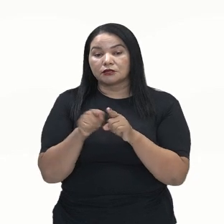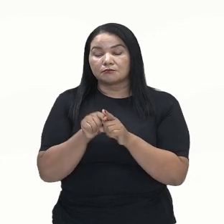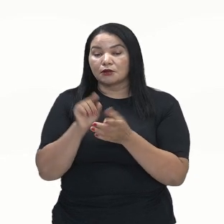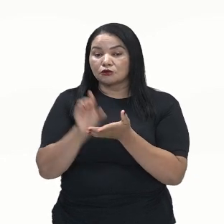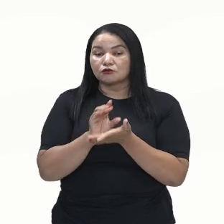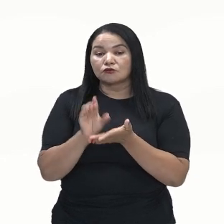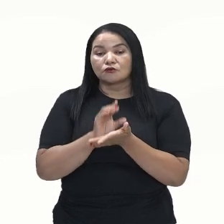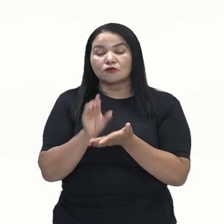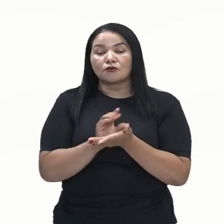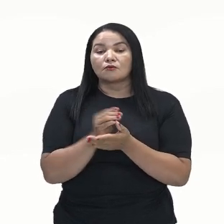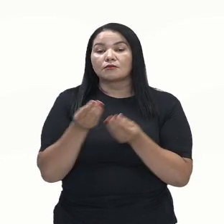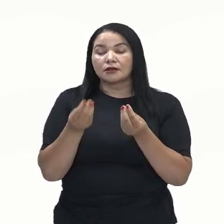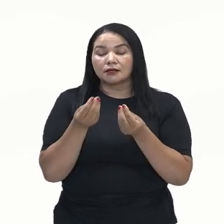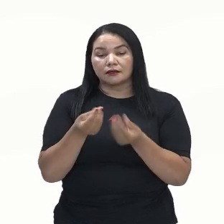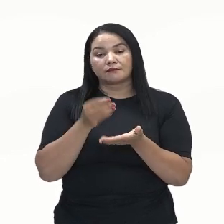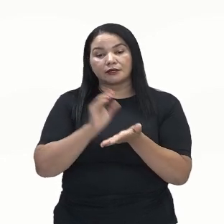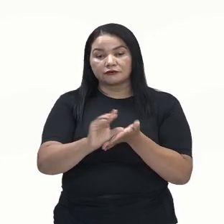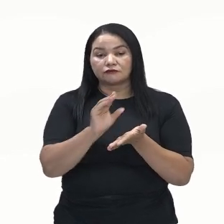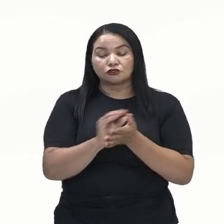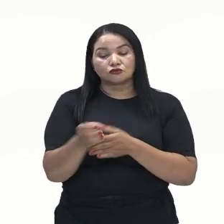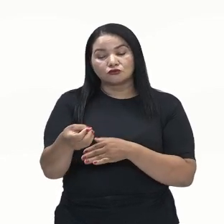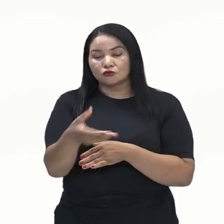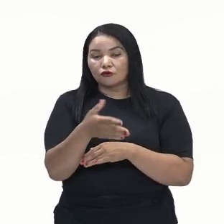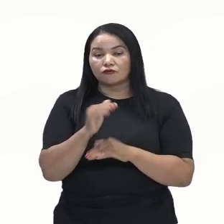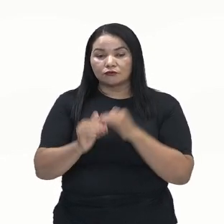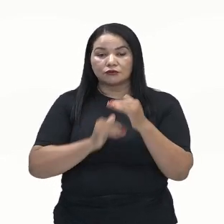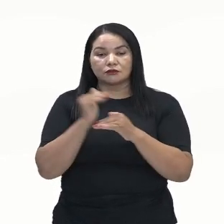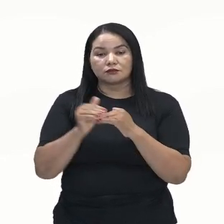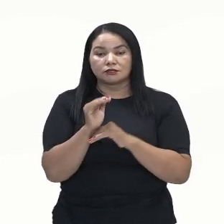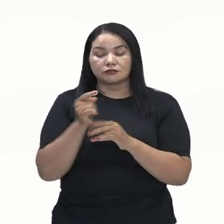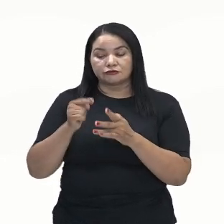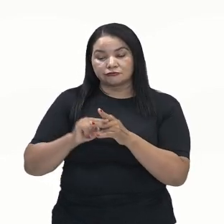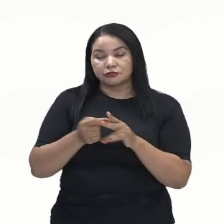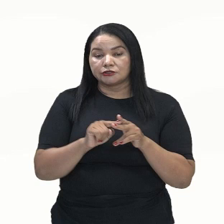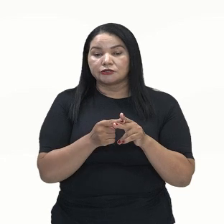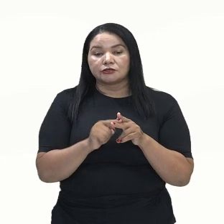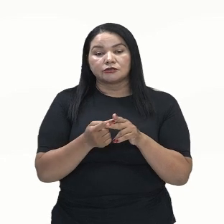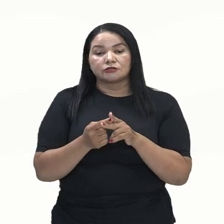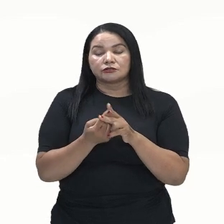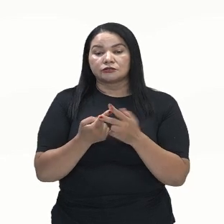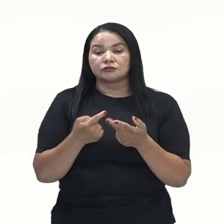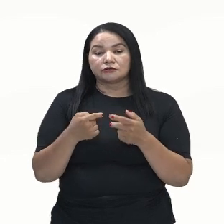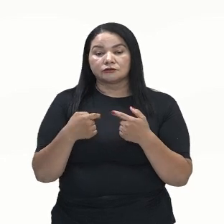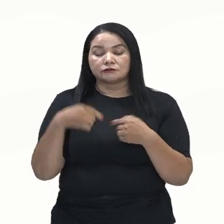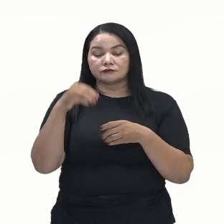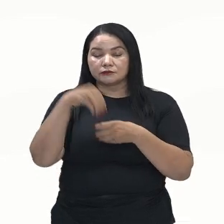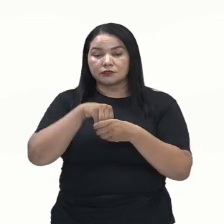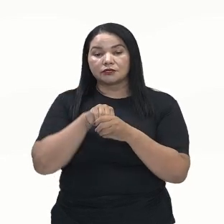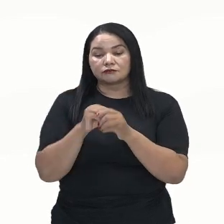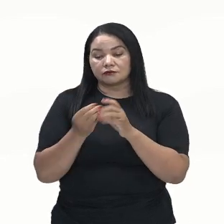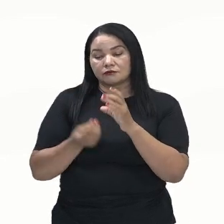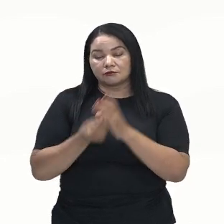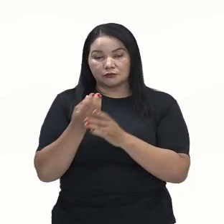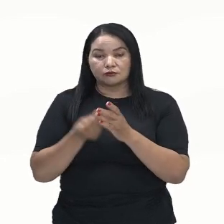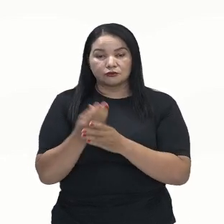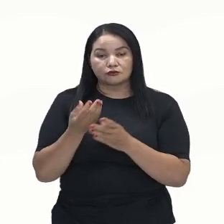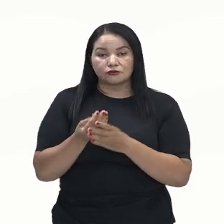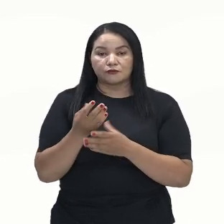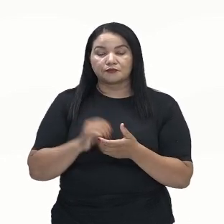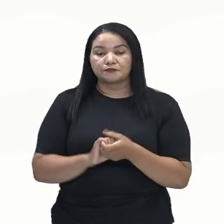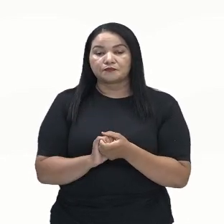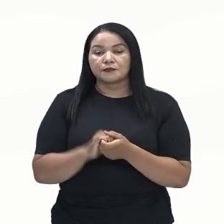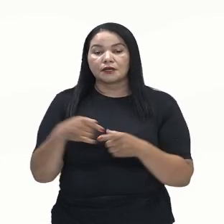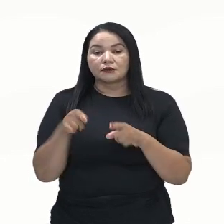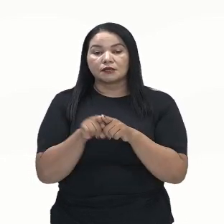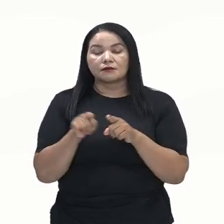investir nesse novo processo de mecanização da produção. Além disso, ela